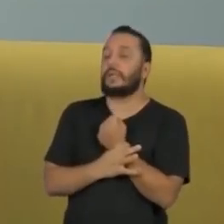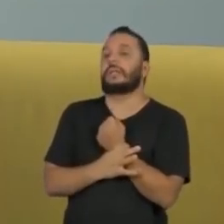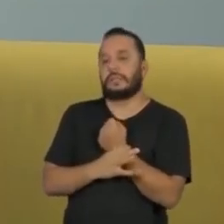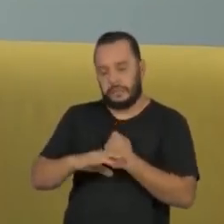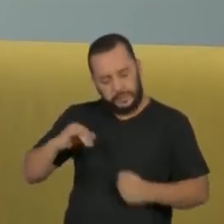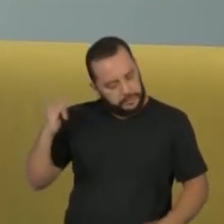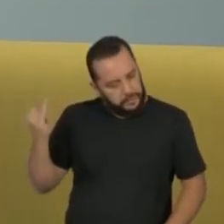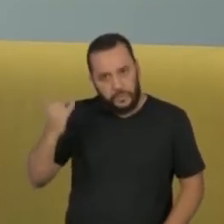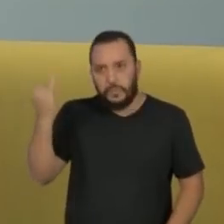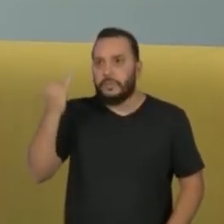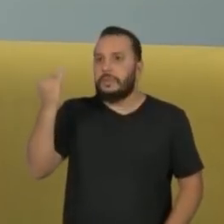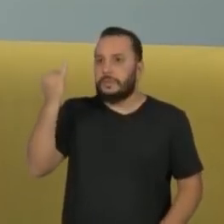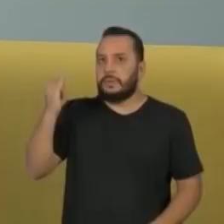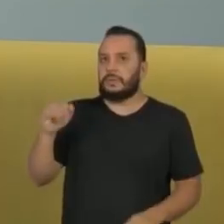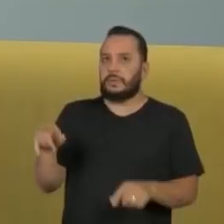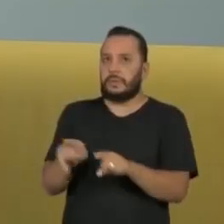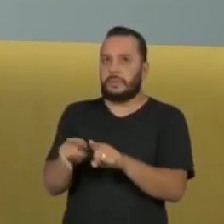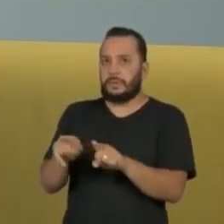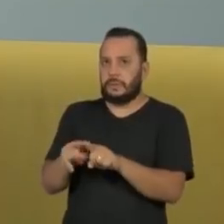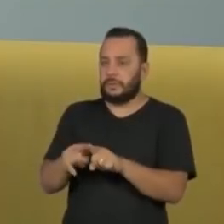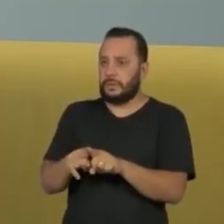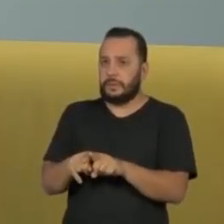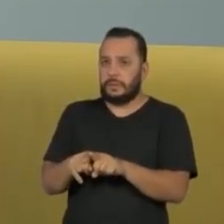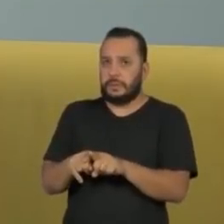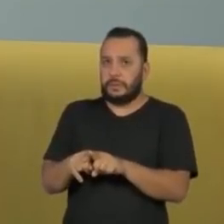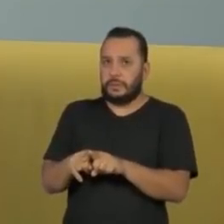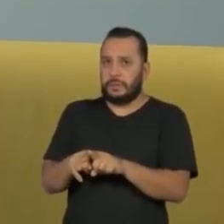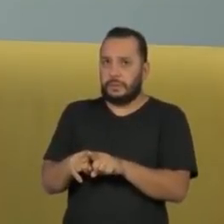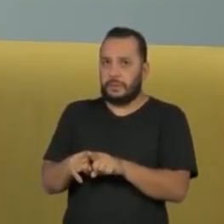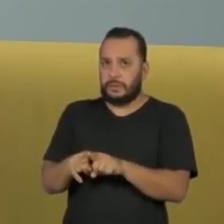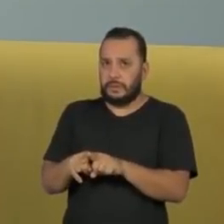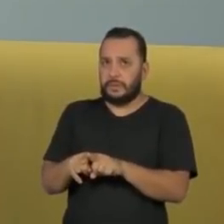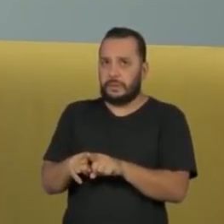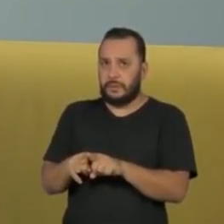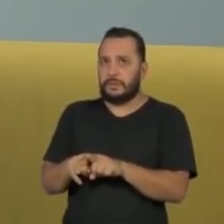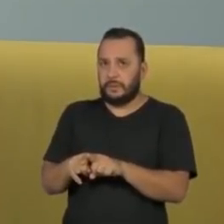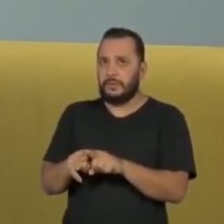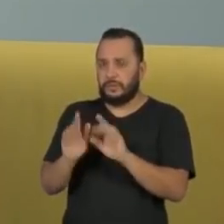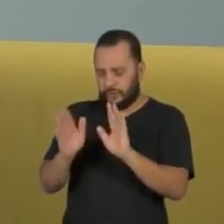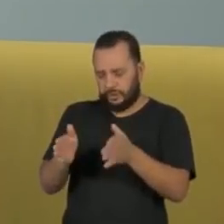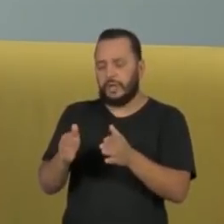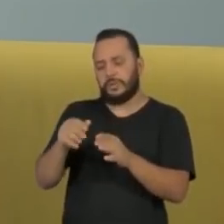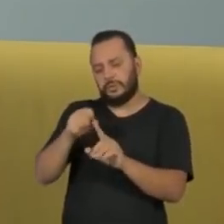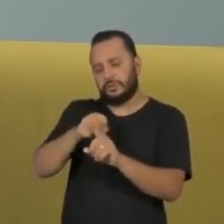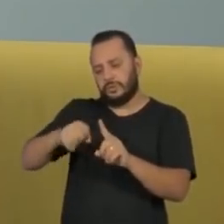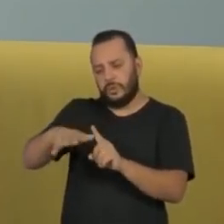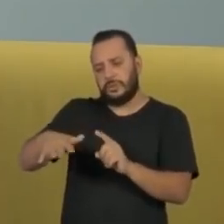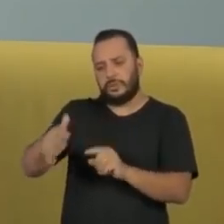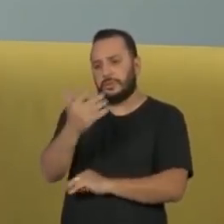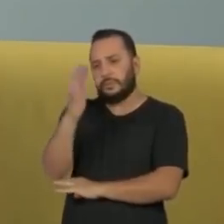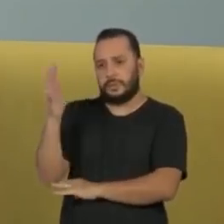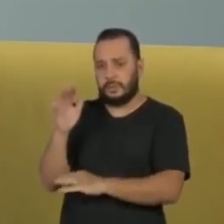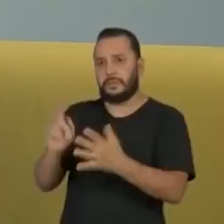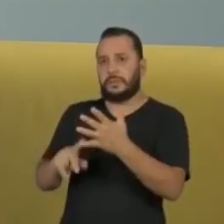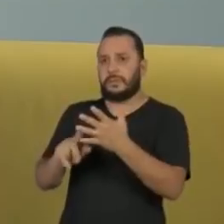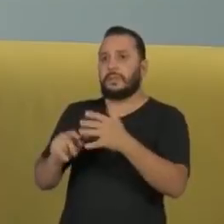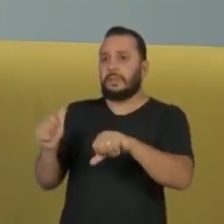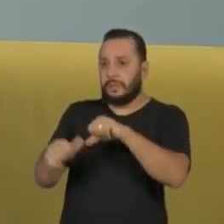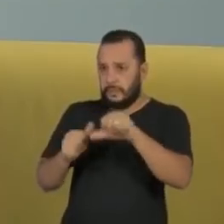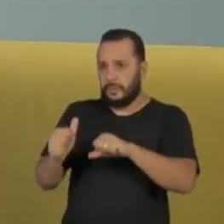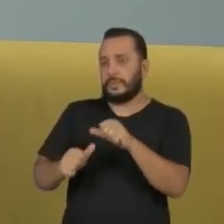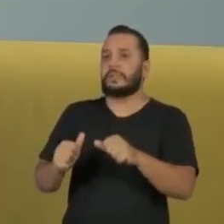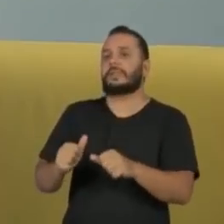importante. Nós temos também socioambiental e temos transformação